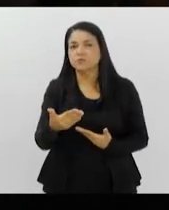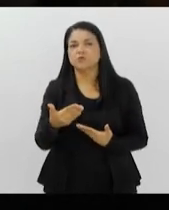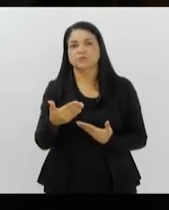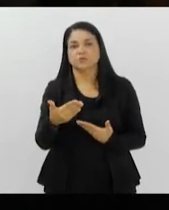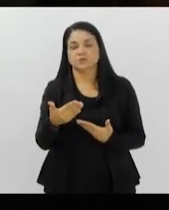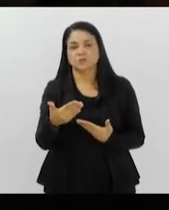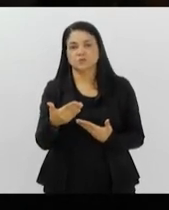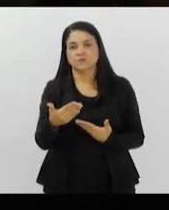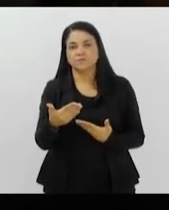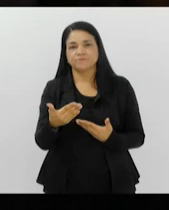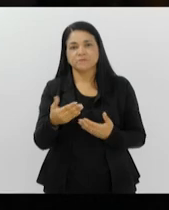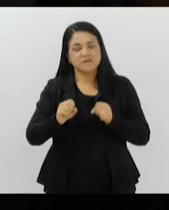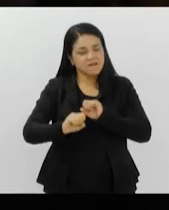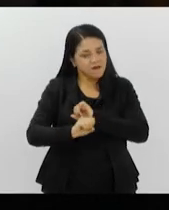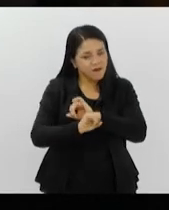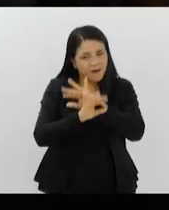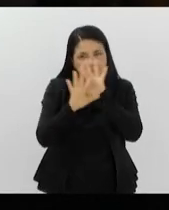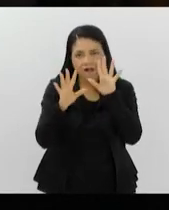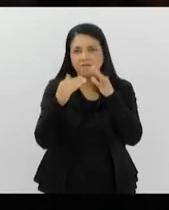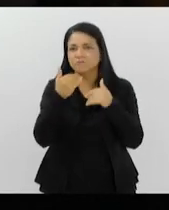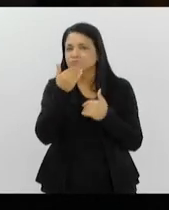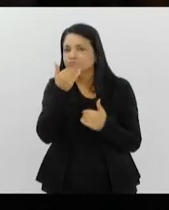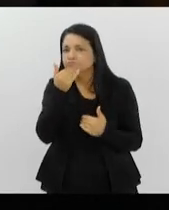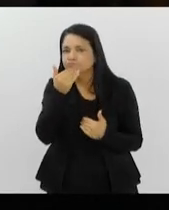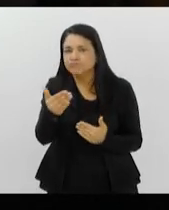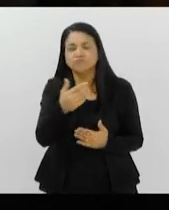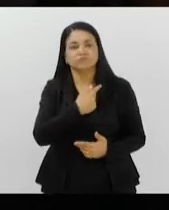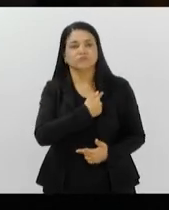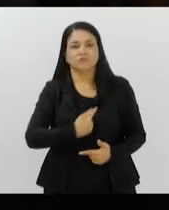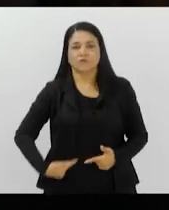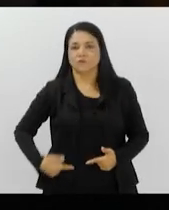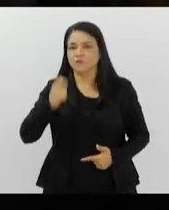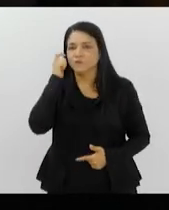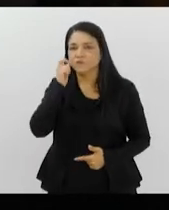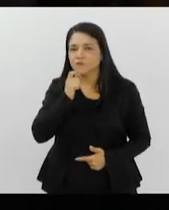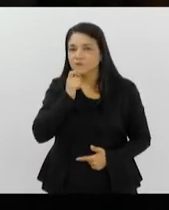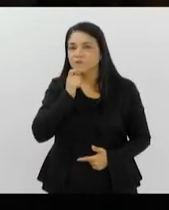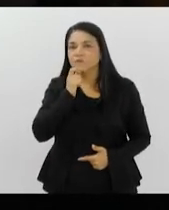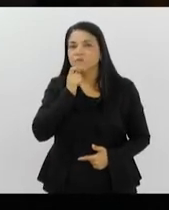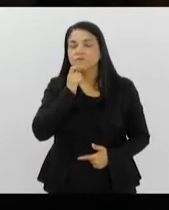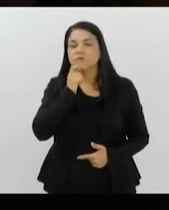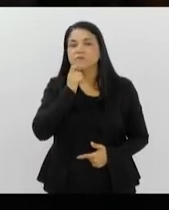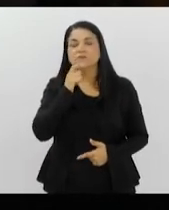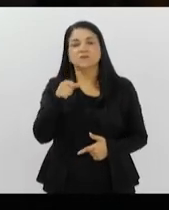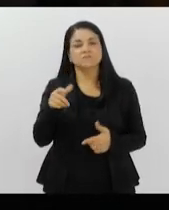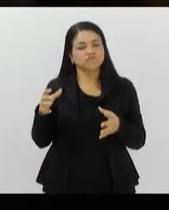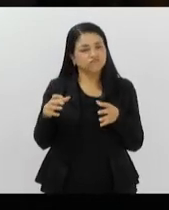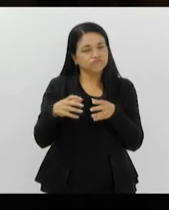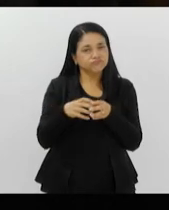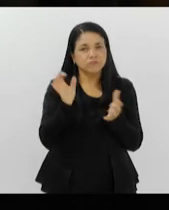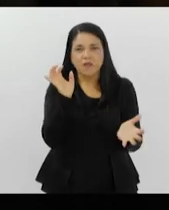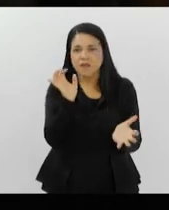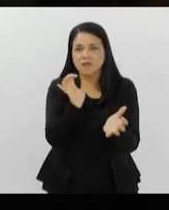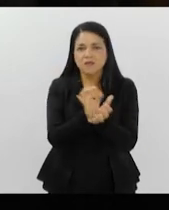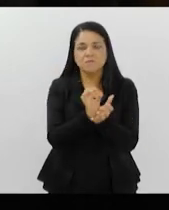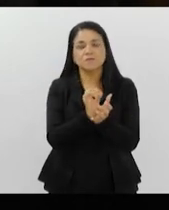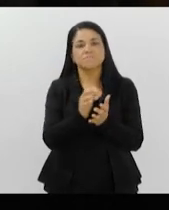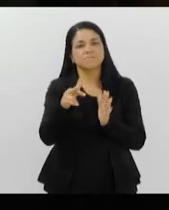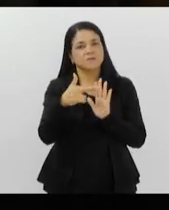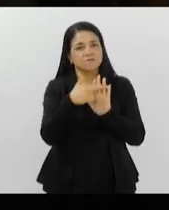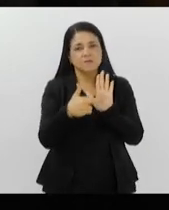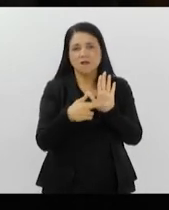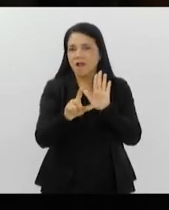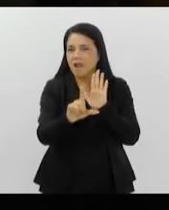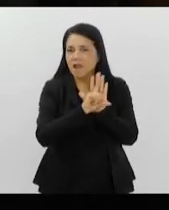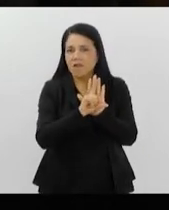forma clara, fazer um apelo ao governador Cláudio Castro, que através da sua equipe possa regulamentar essa lei o